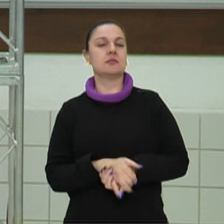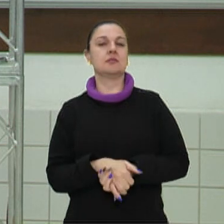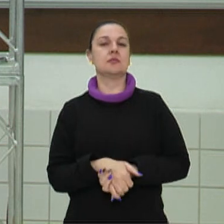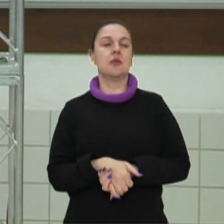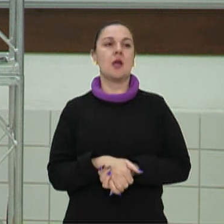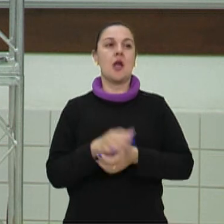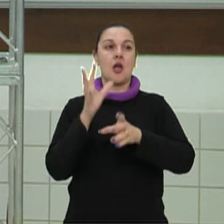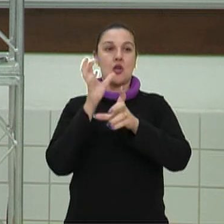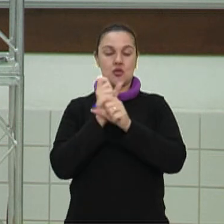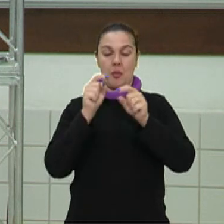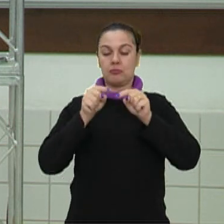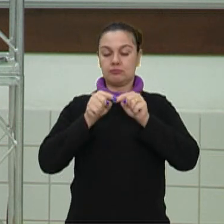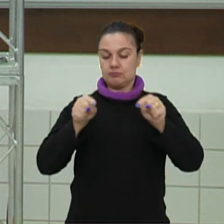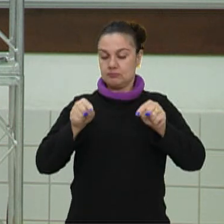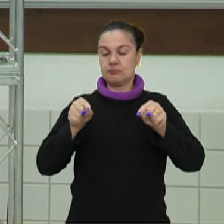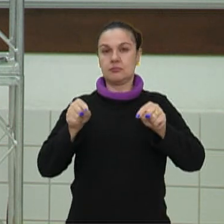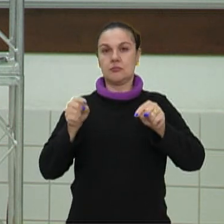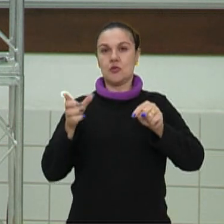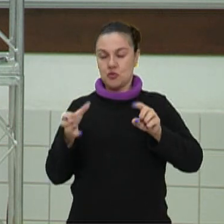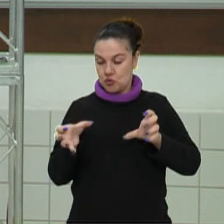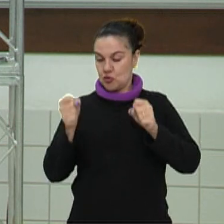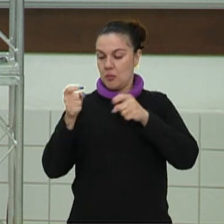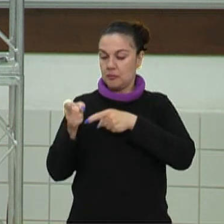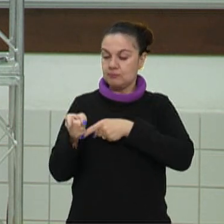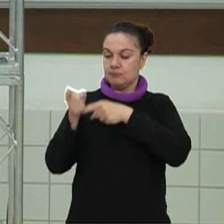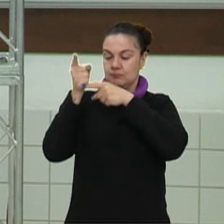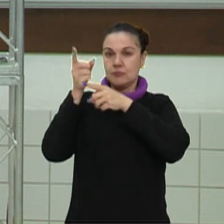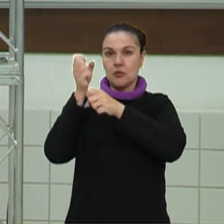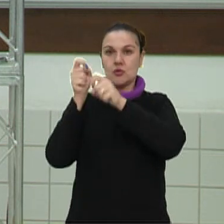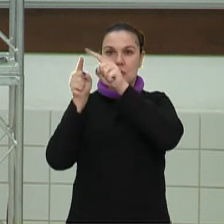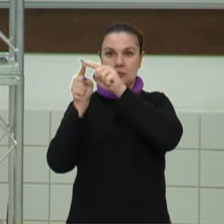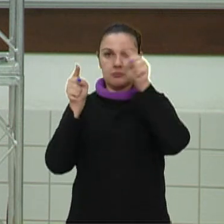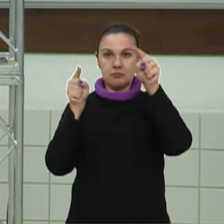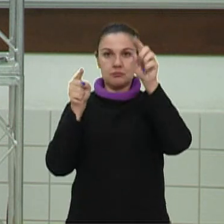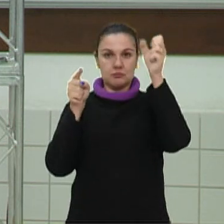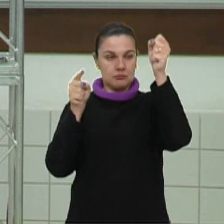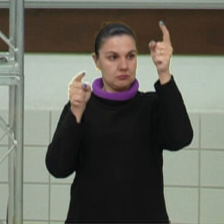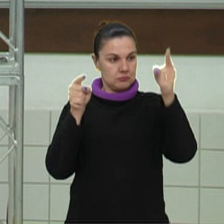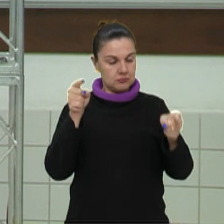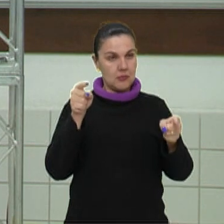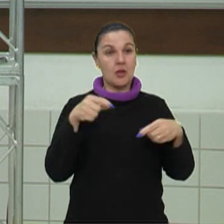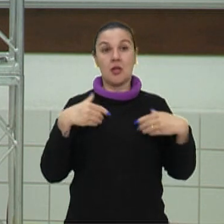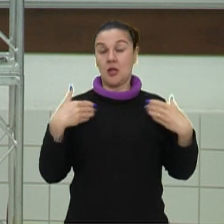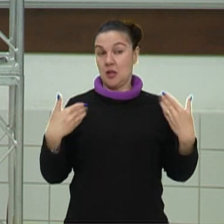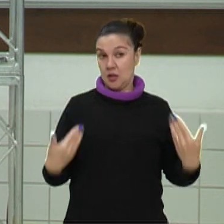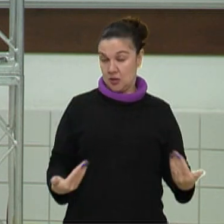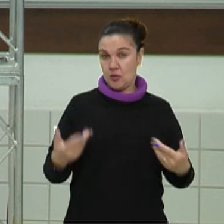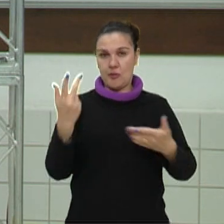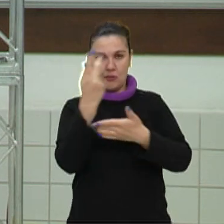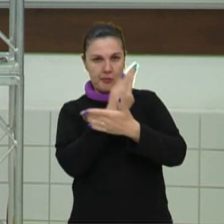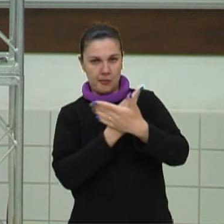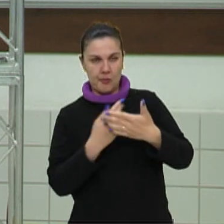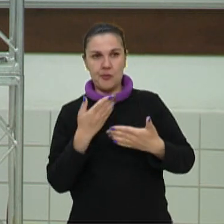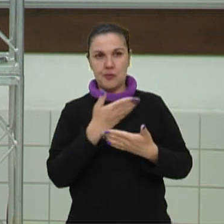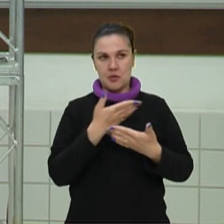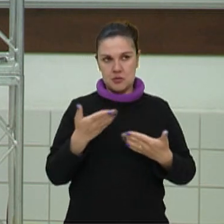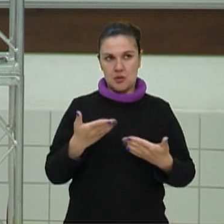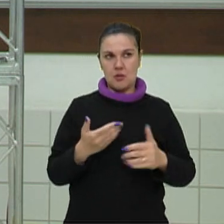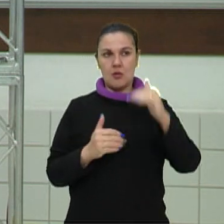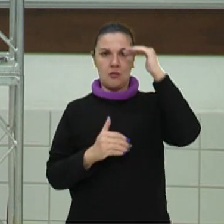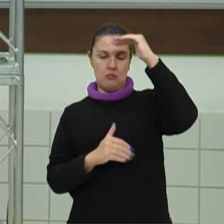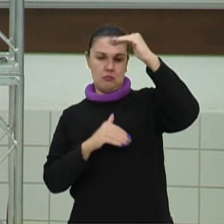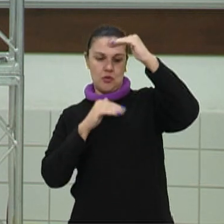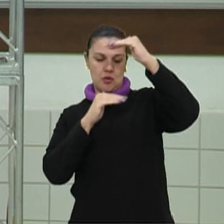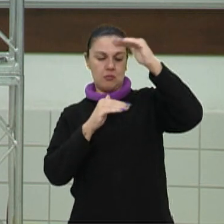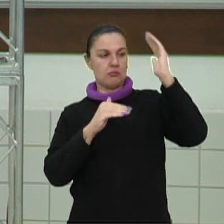é você somar a medida de todos os lados do retângulo, ok? O retângulo tem 4 lados, né? Do jeito que eu desenhei ali, tem um lado em cima